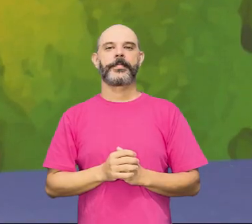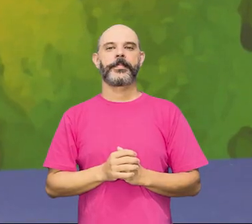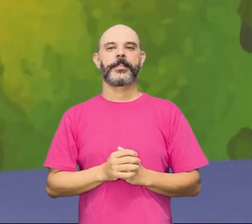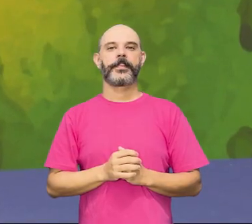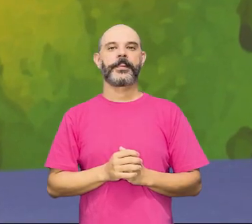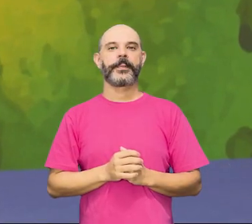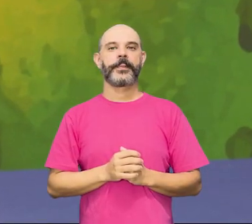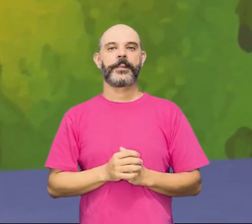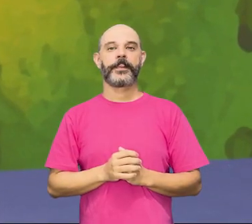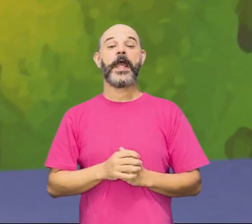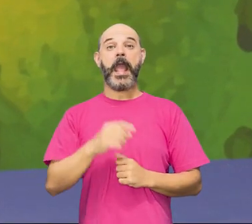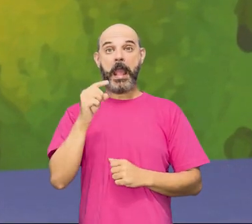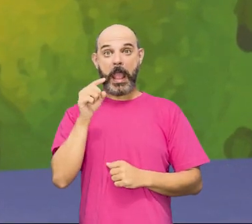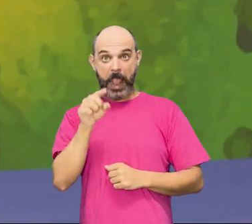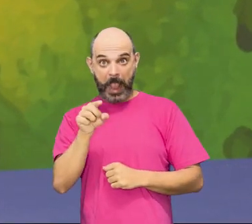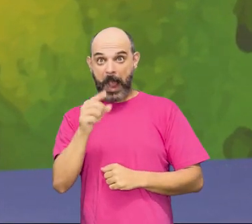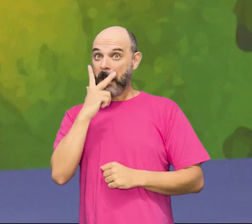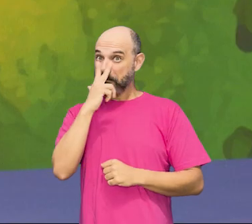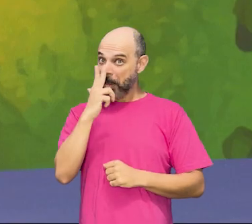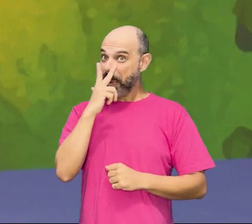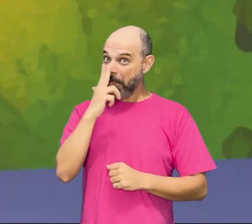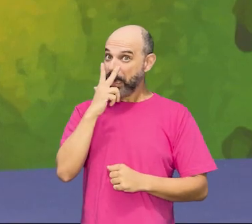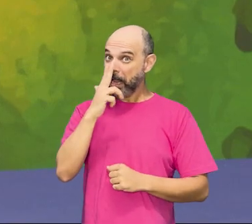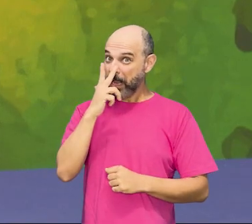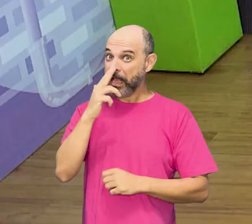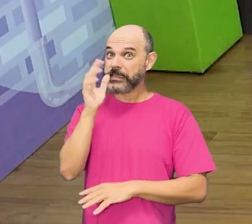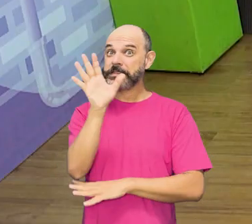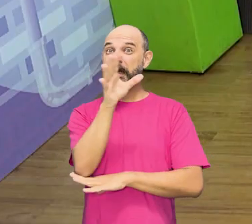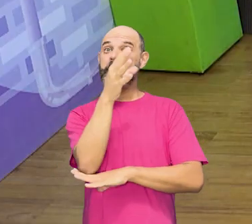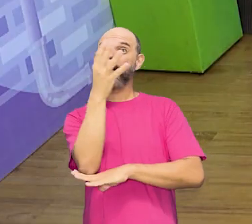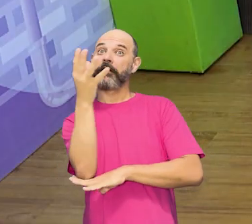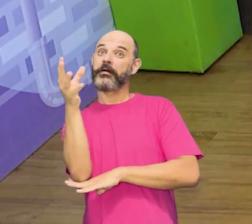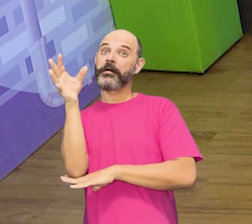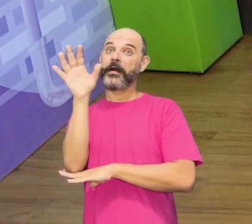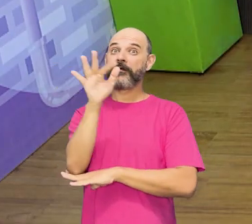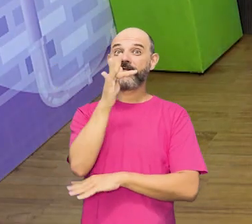A inspetora Bibi parece mesmo uma tulipa!